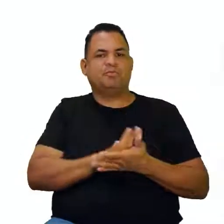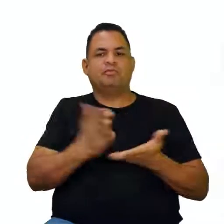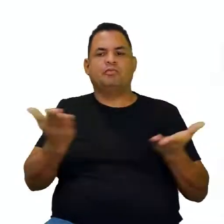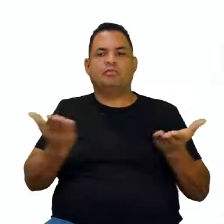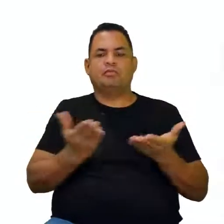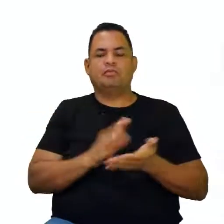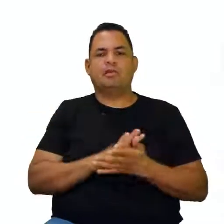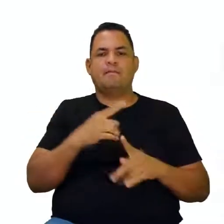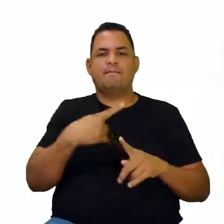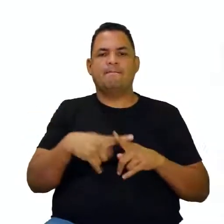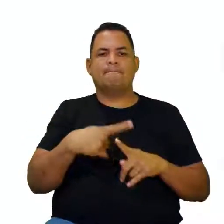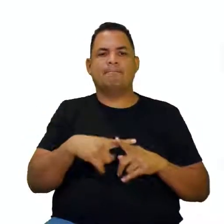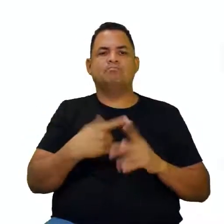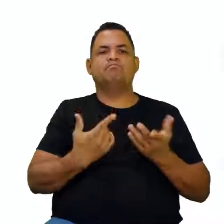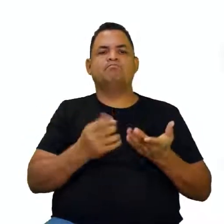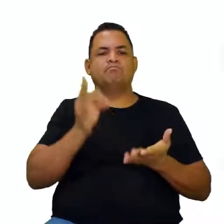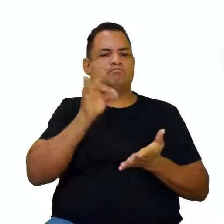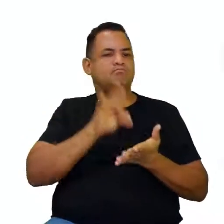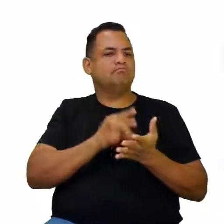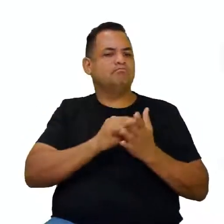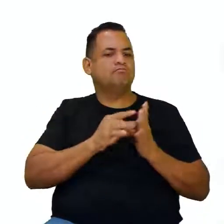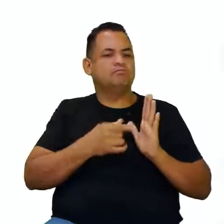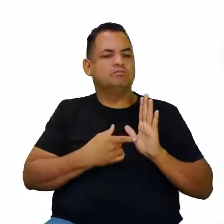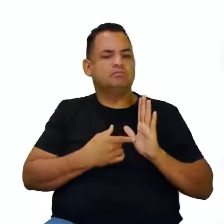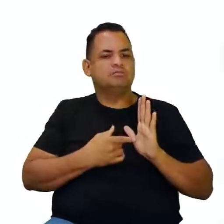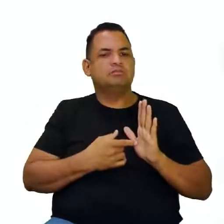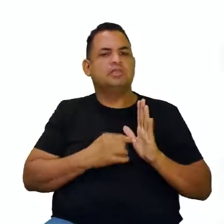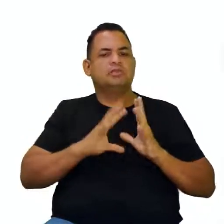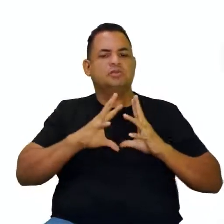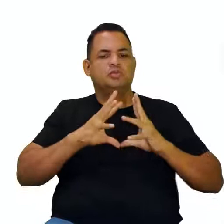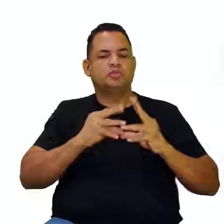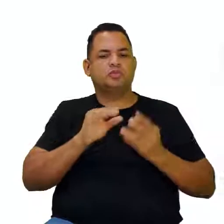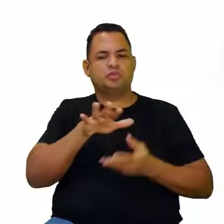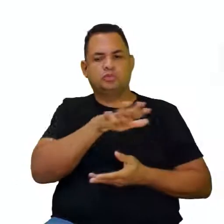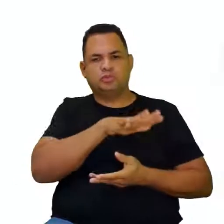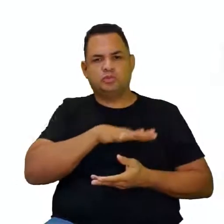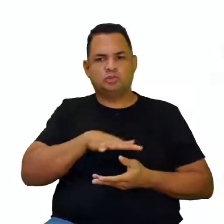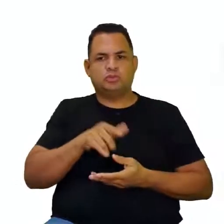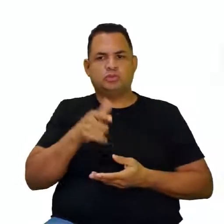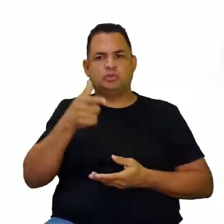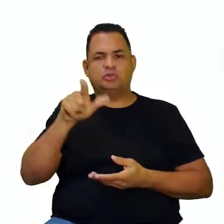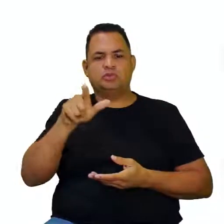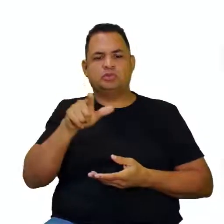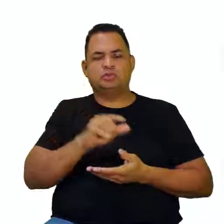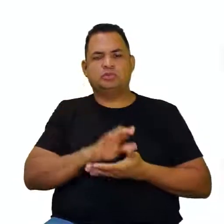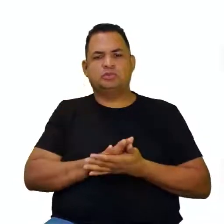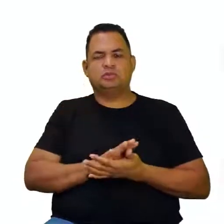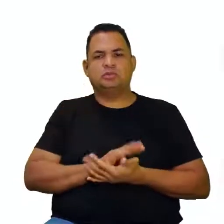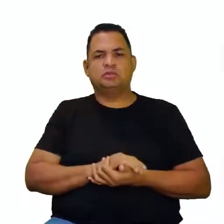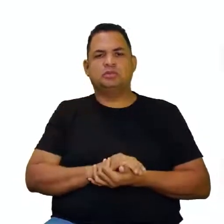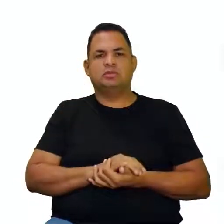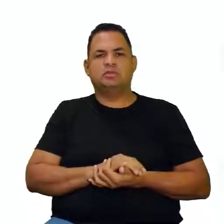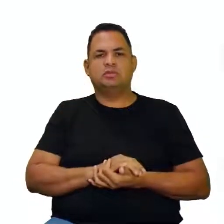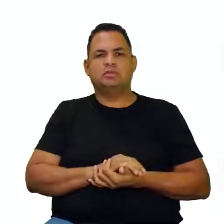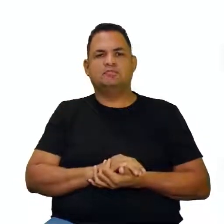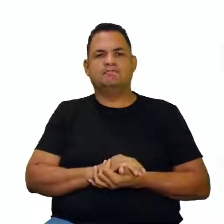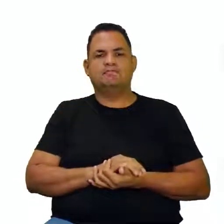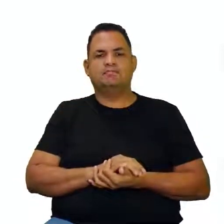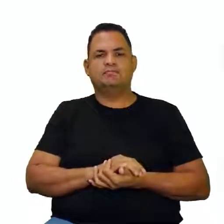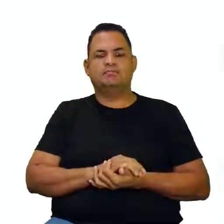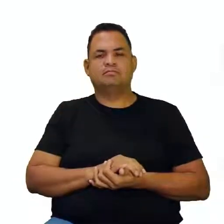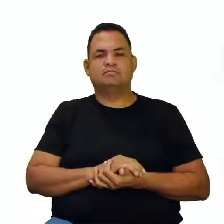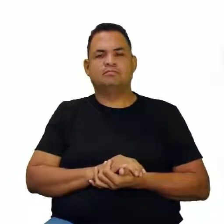certa porque ela realmente contempla muitas áreas, enquanto outras questões elas vão estar, como é que eu poderia